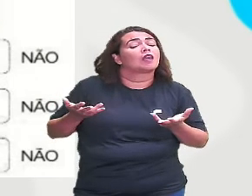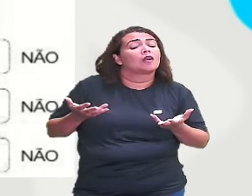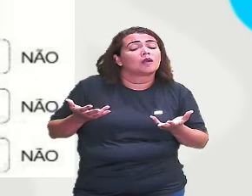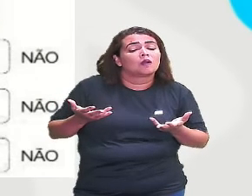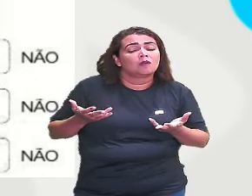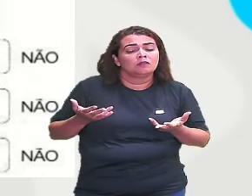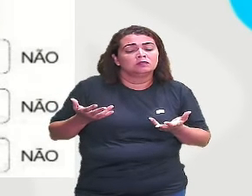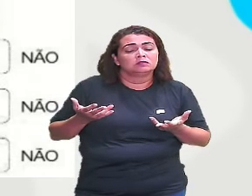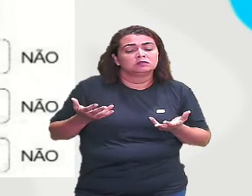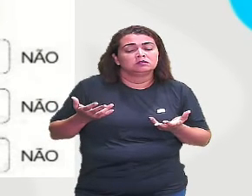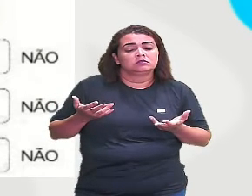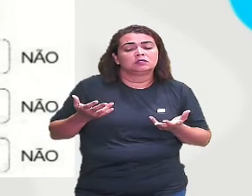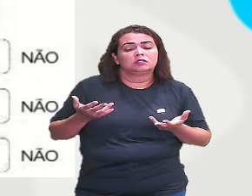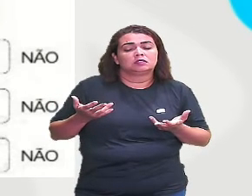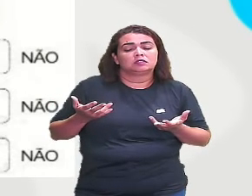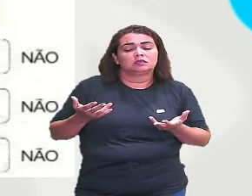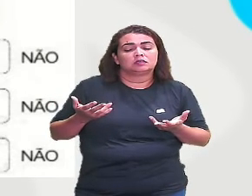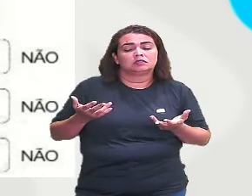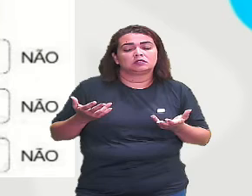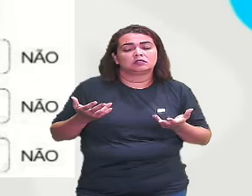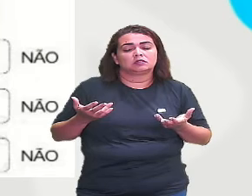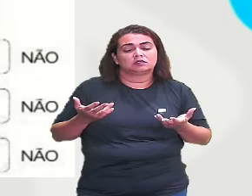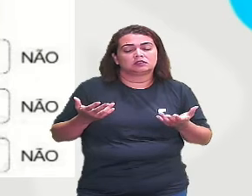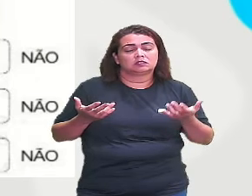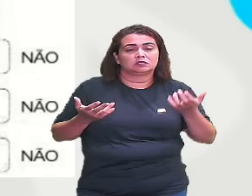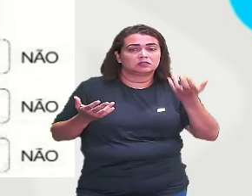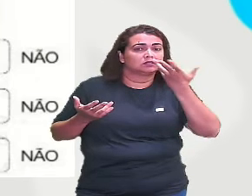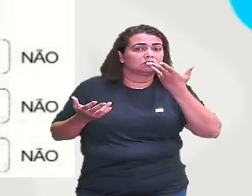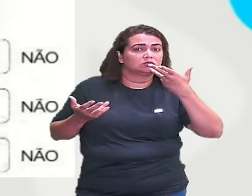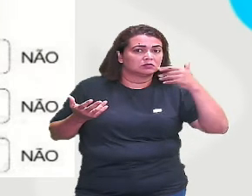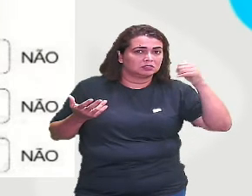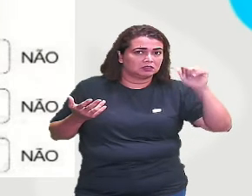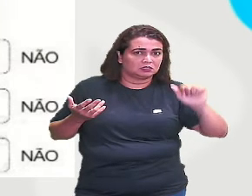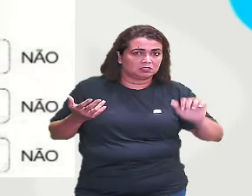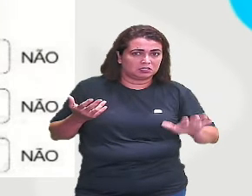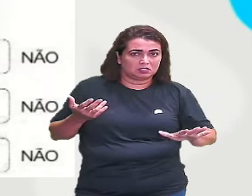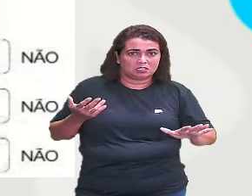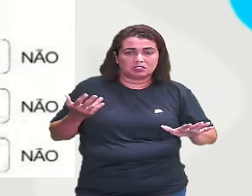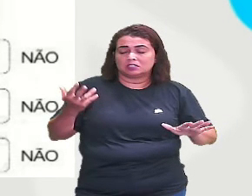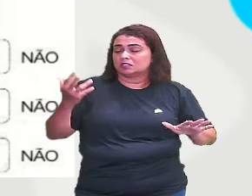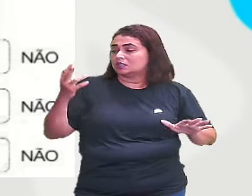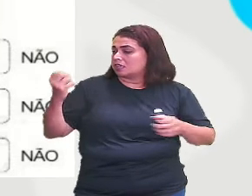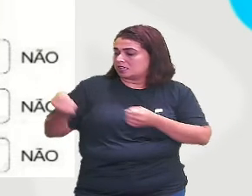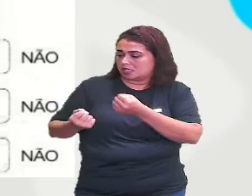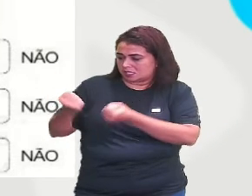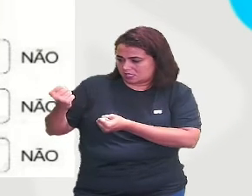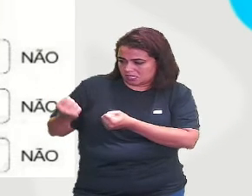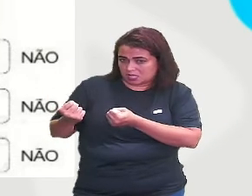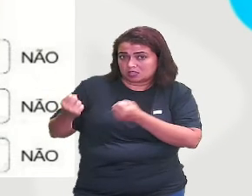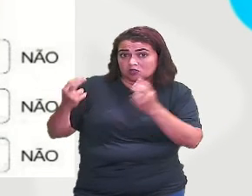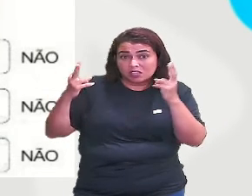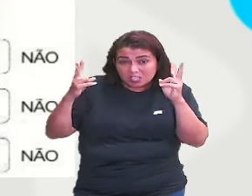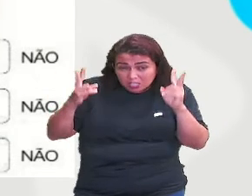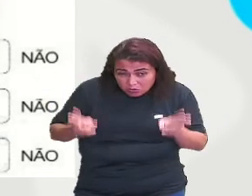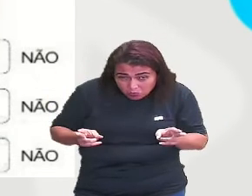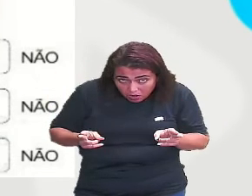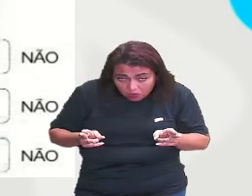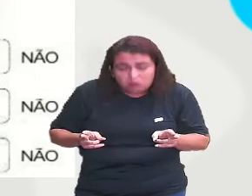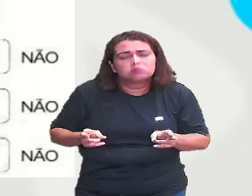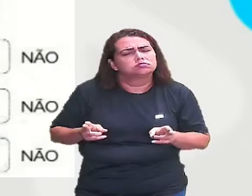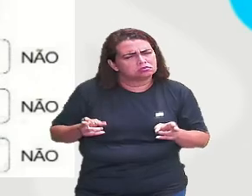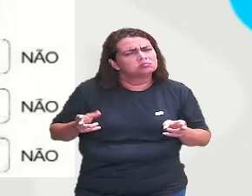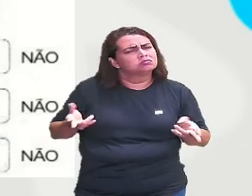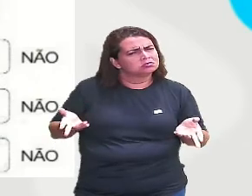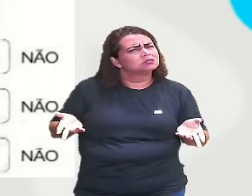responde, a quantidade de criança e a quantidade de carrinho foi igual? Foi, não foi?